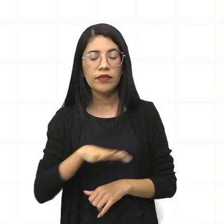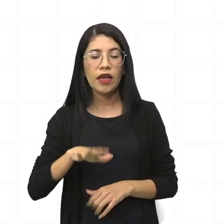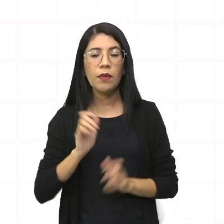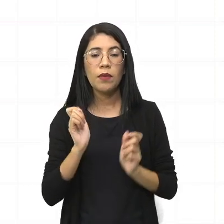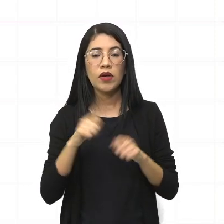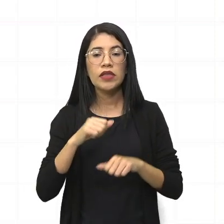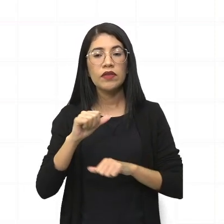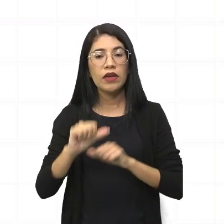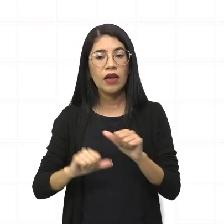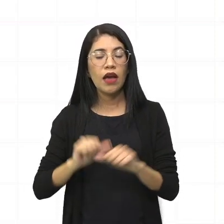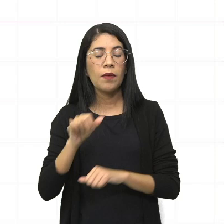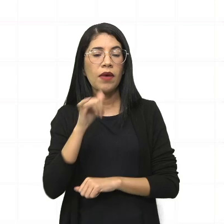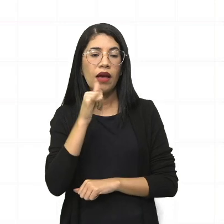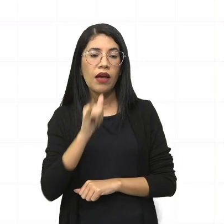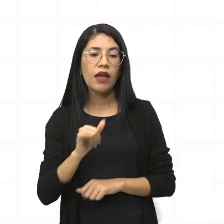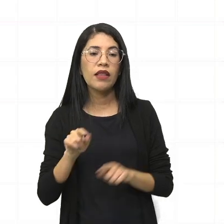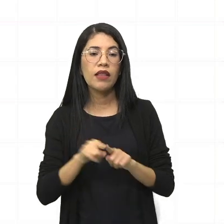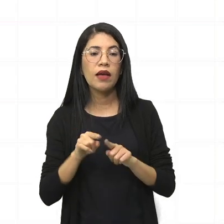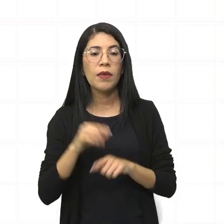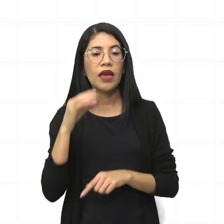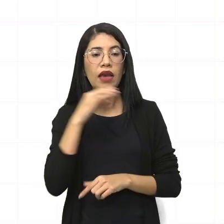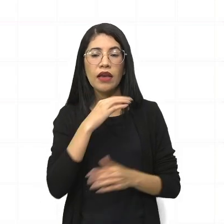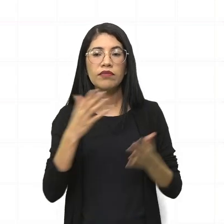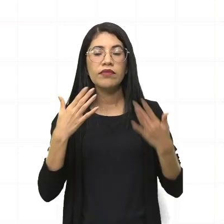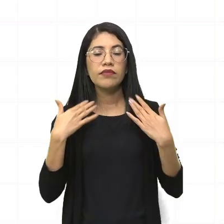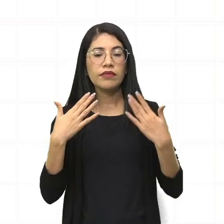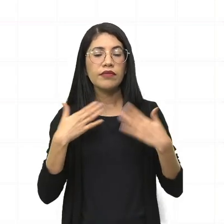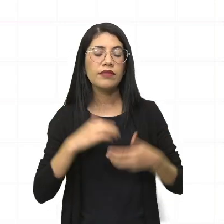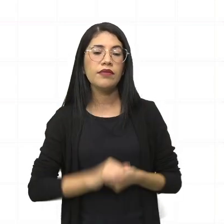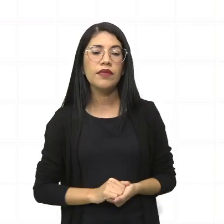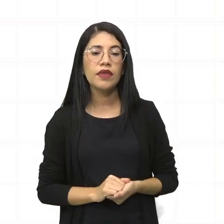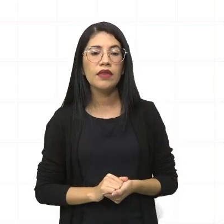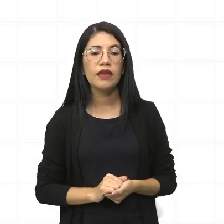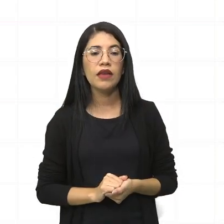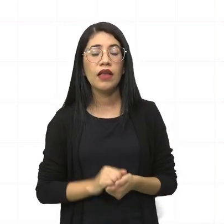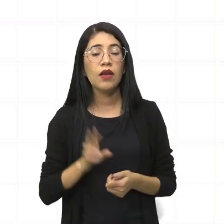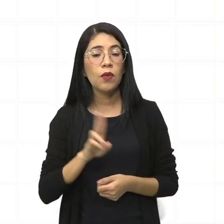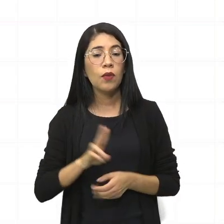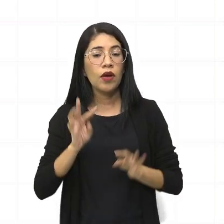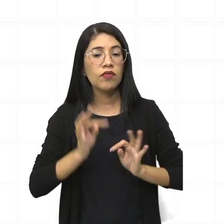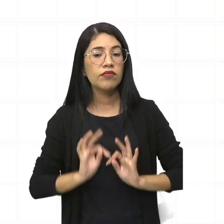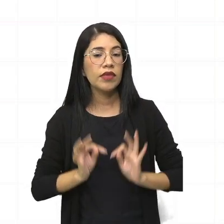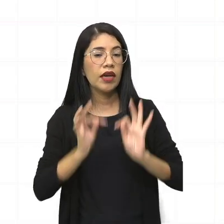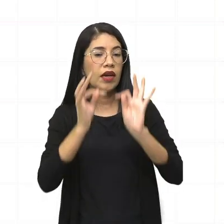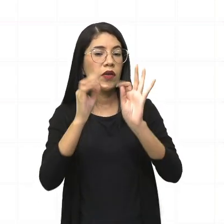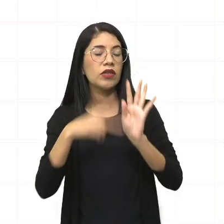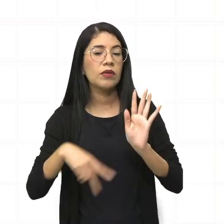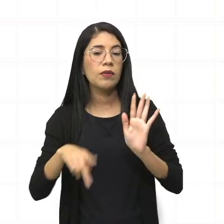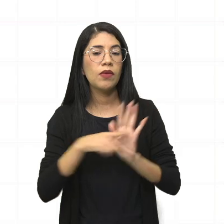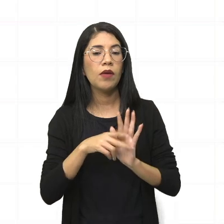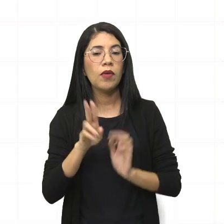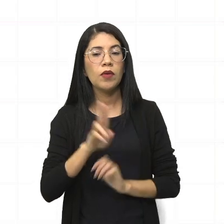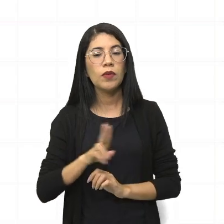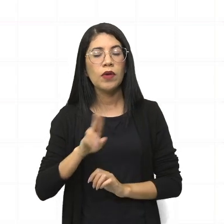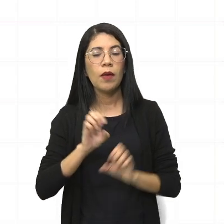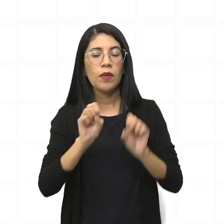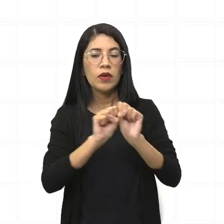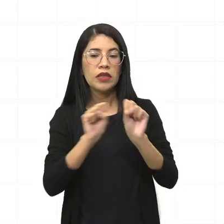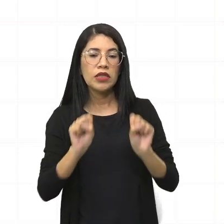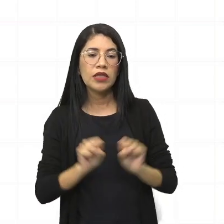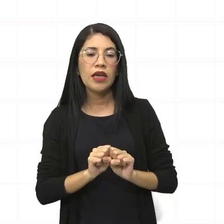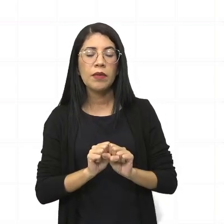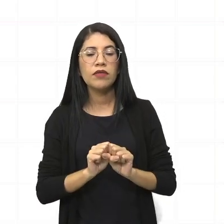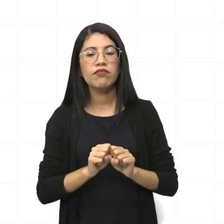gerar eletricidade e aquecimento. Então, através de tecnologias que são utilizadas como sistema de bombas